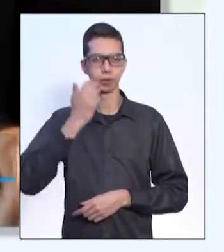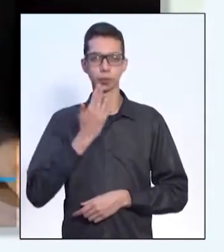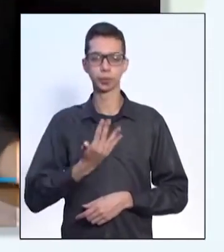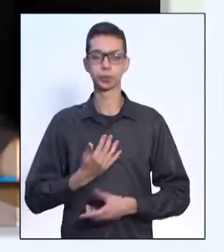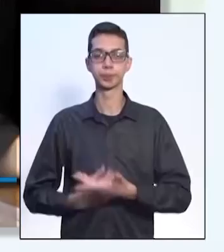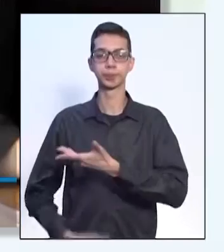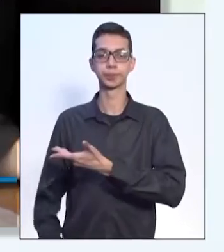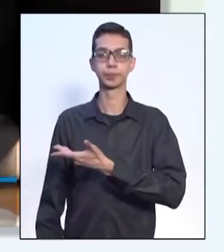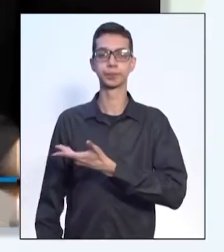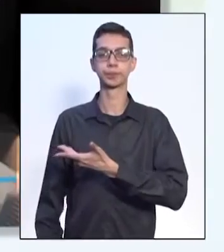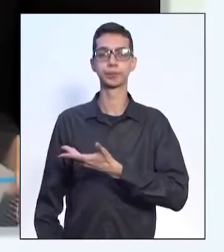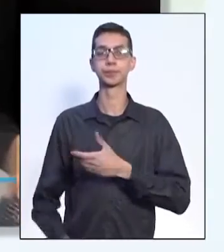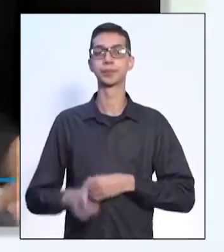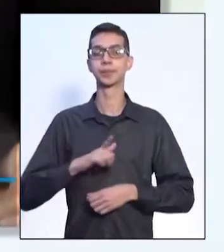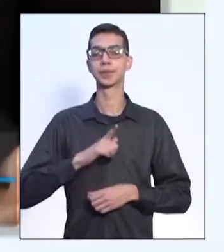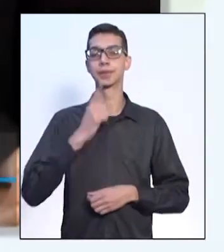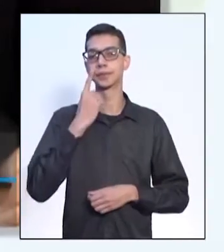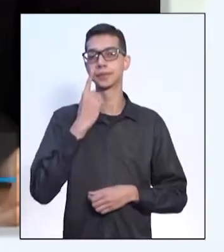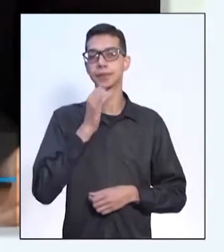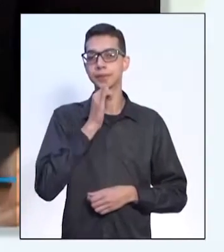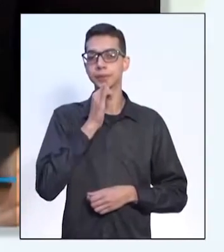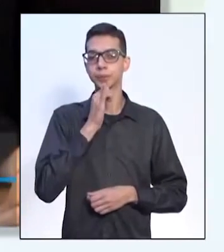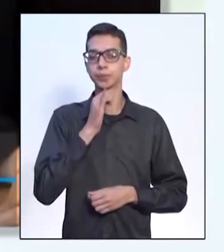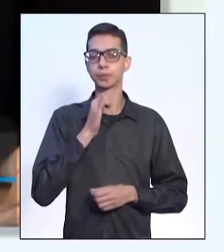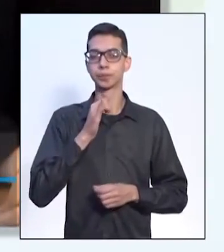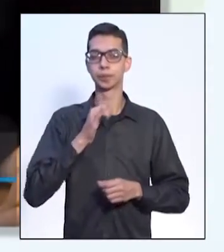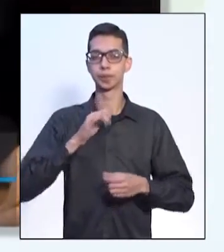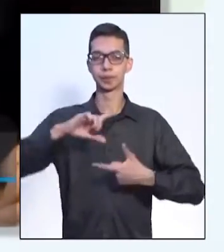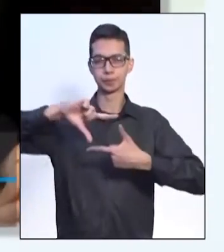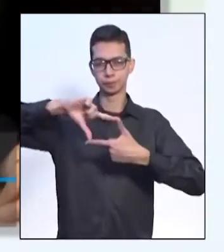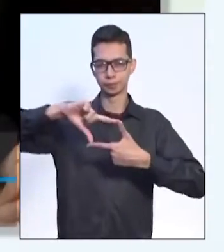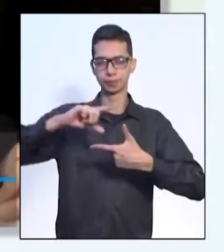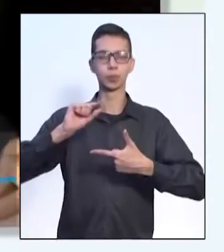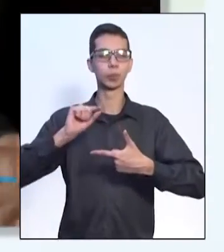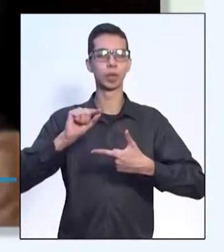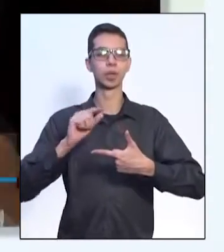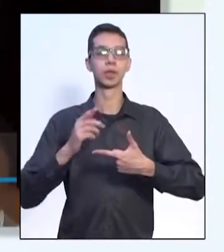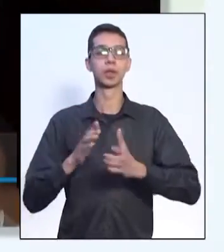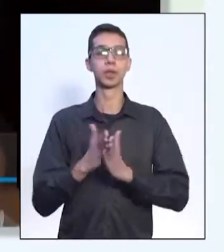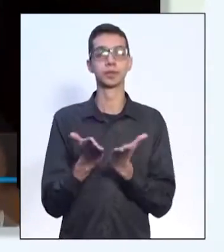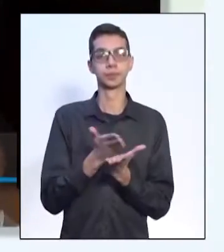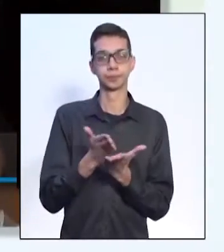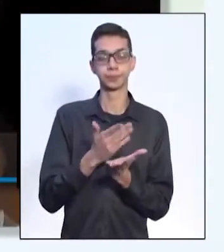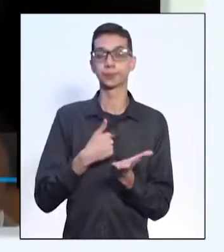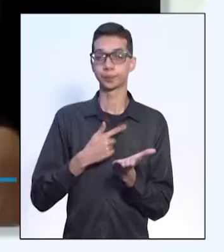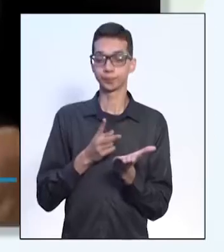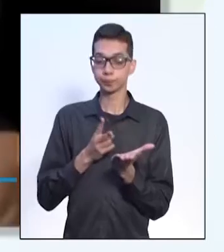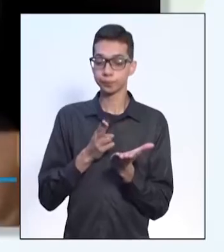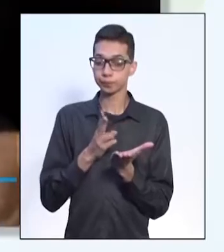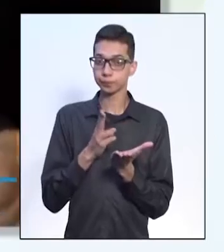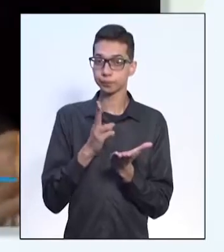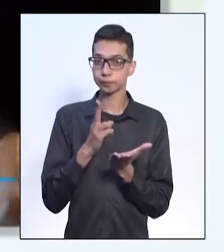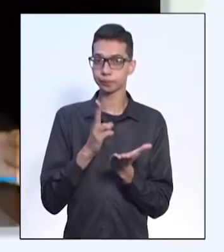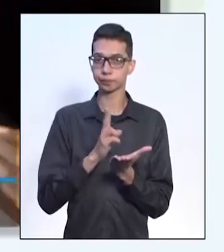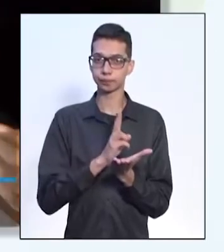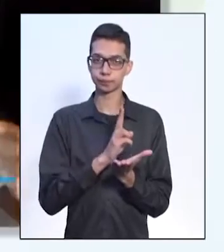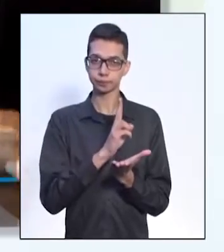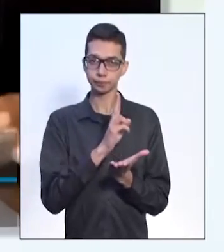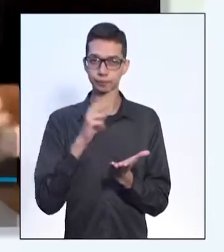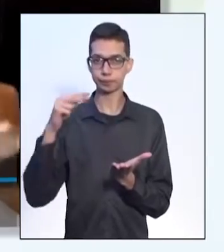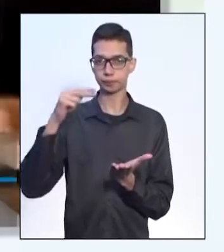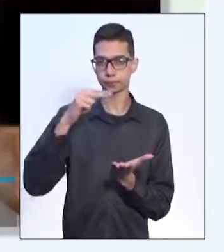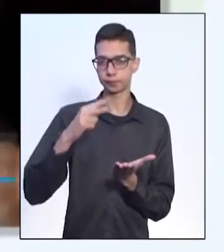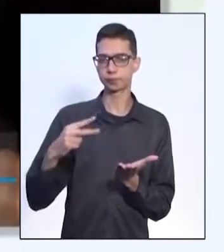alguns recortes de revista. Então aqui, esse daqui eu achei umas pessoinhas que eu vou usar no projeto. Que mais?